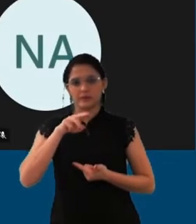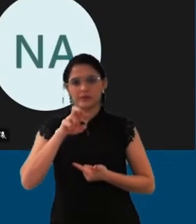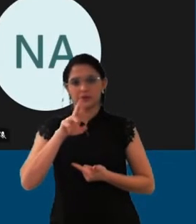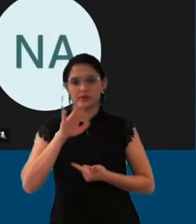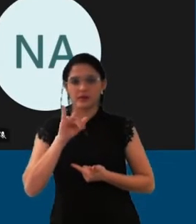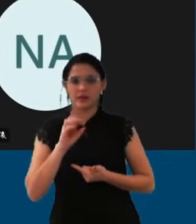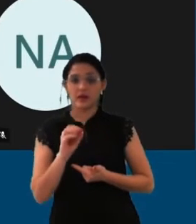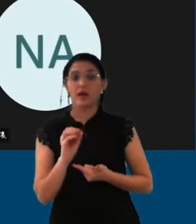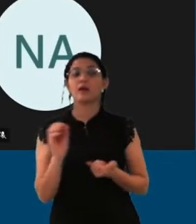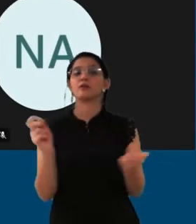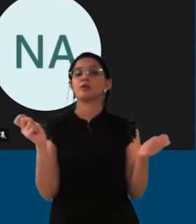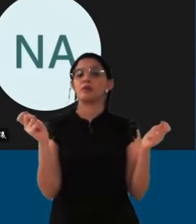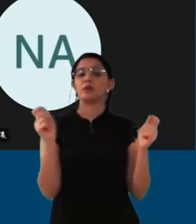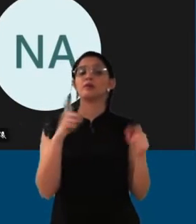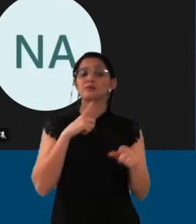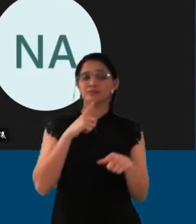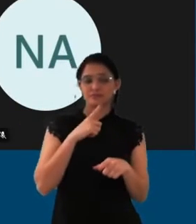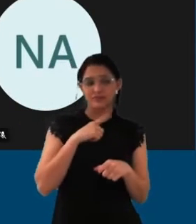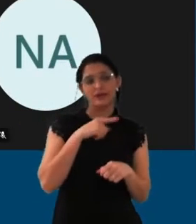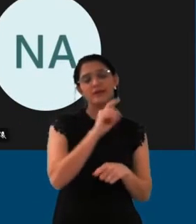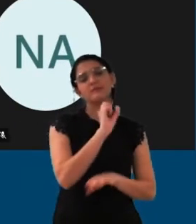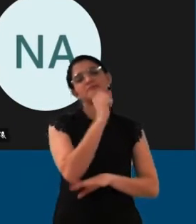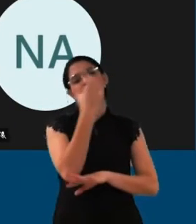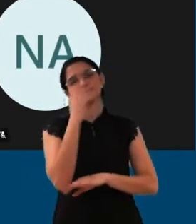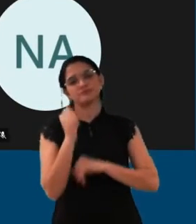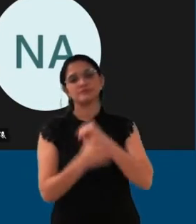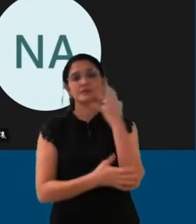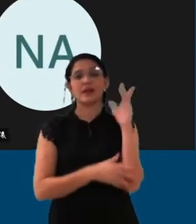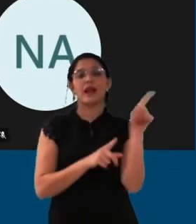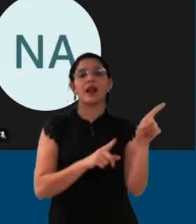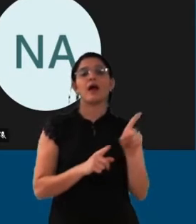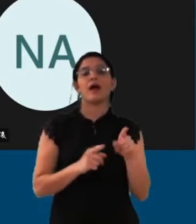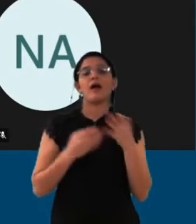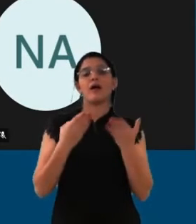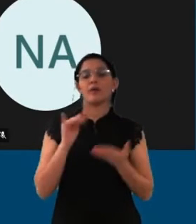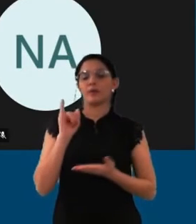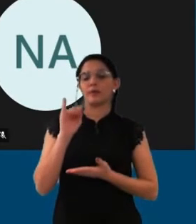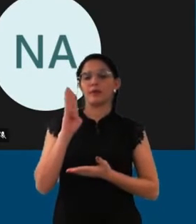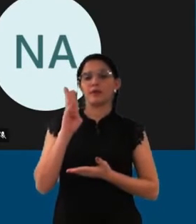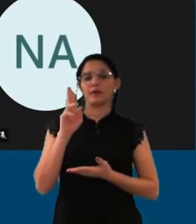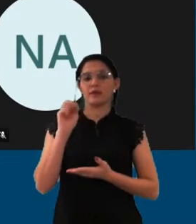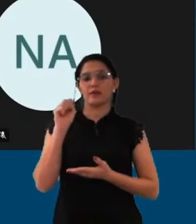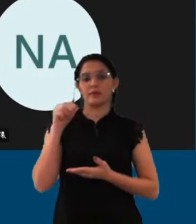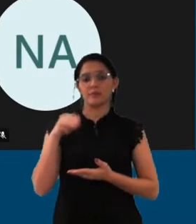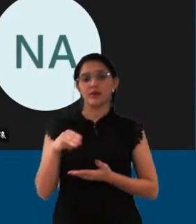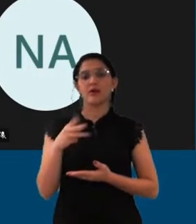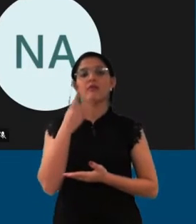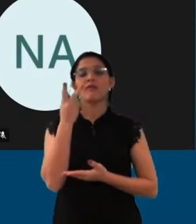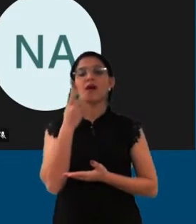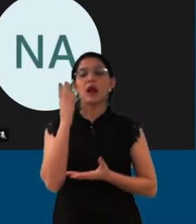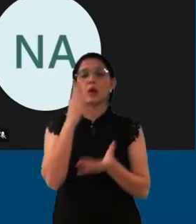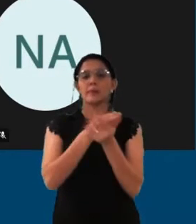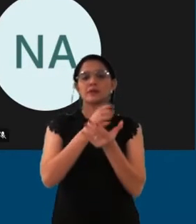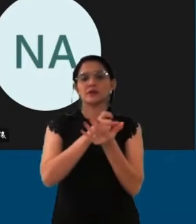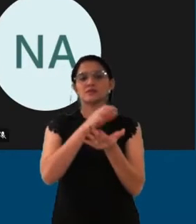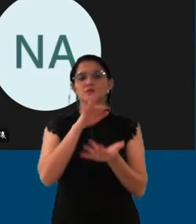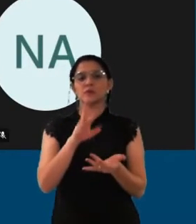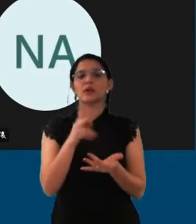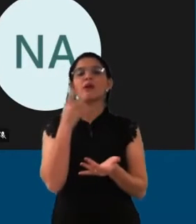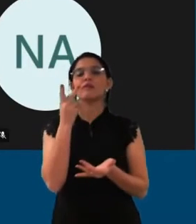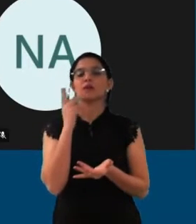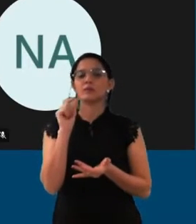caso, né? O que o IBRAM sustenta e sustentou em um processo administrativo é que houve uma infração